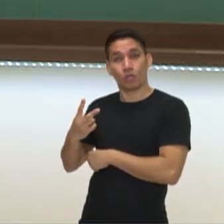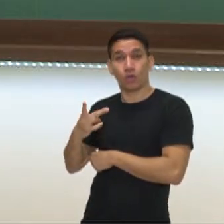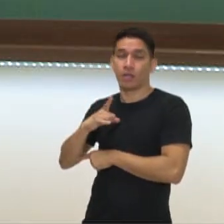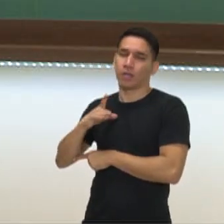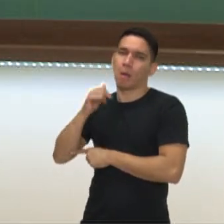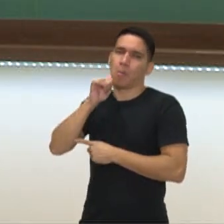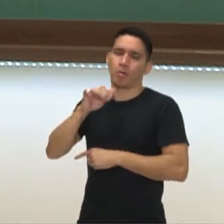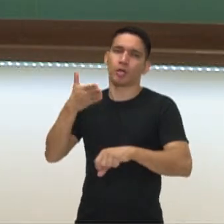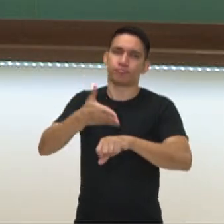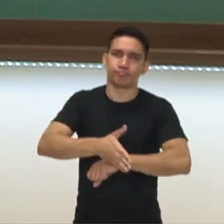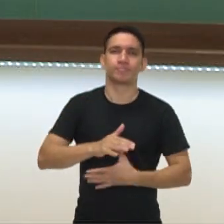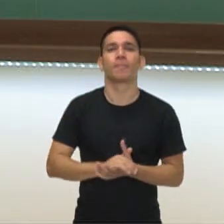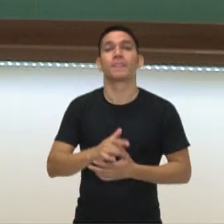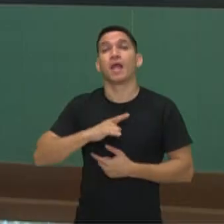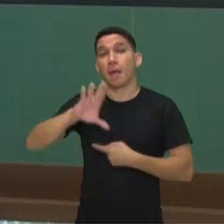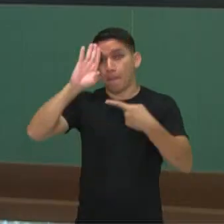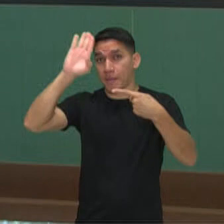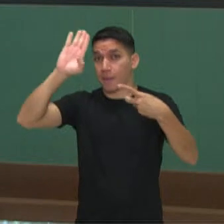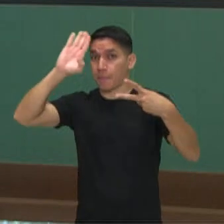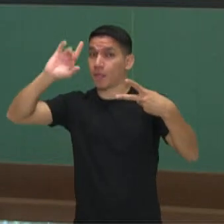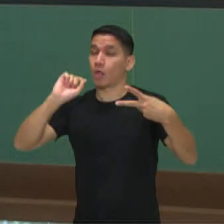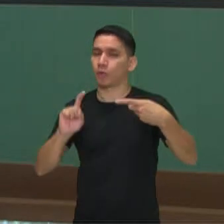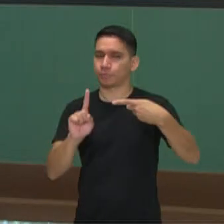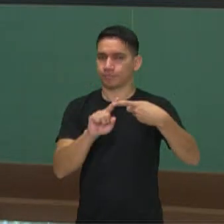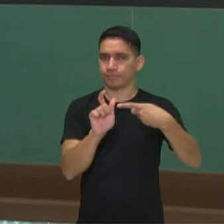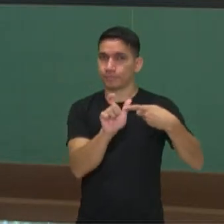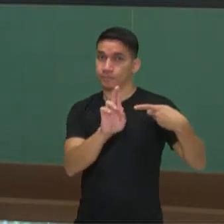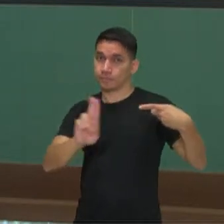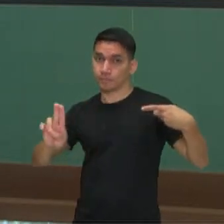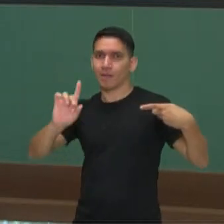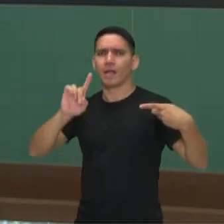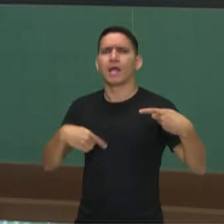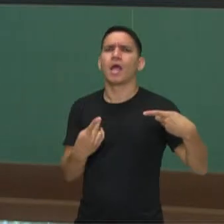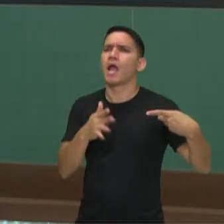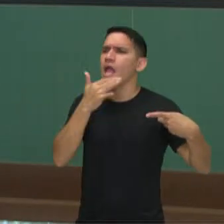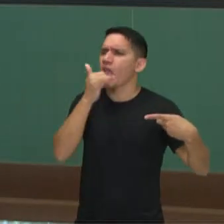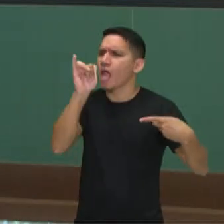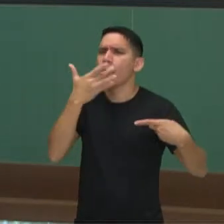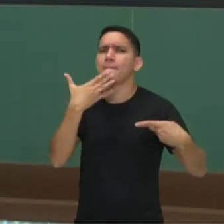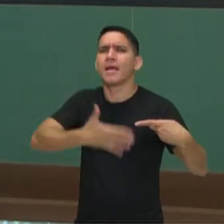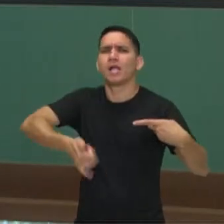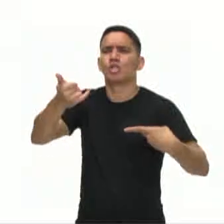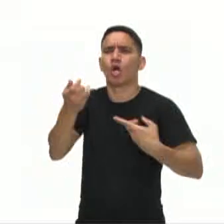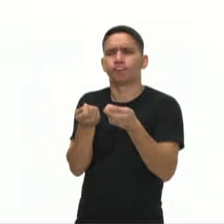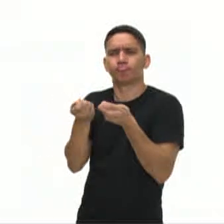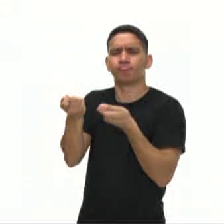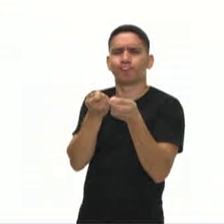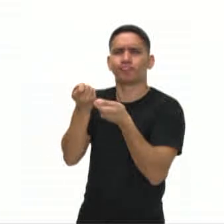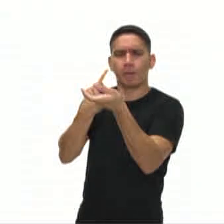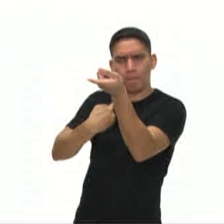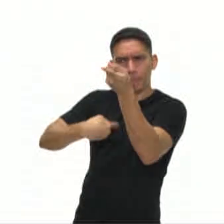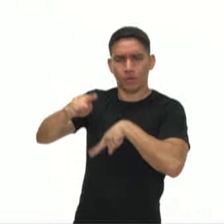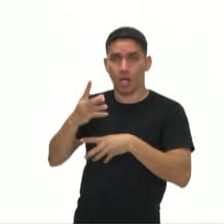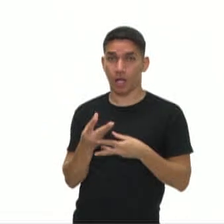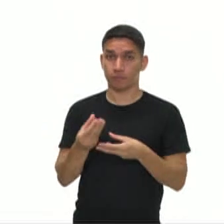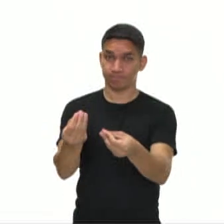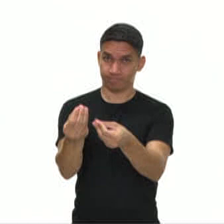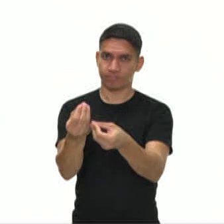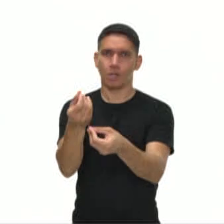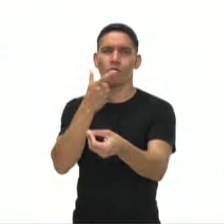princípios básicos, o Seiryoku Zenyo, que é o melhor uso da energia, onde falamos do ceder para